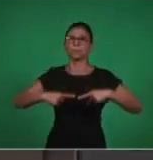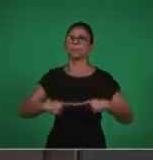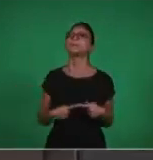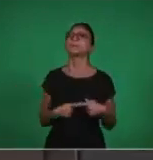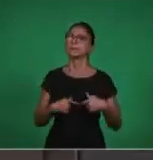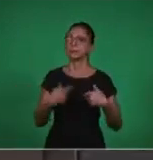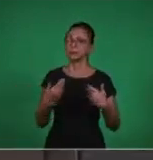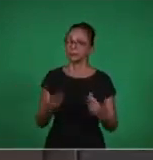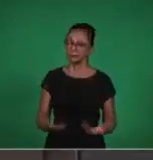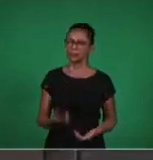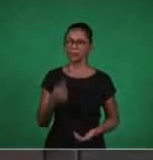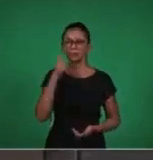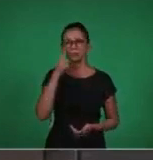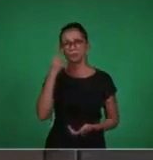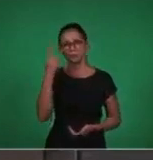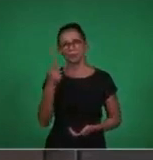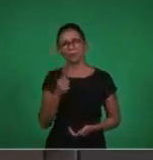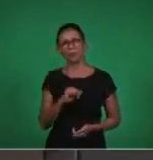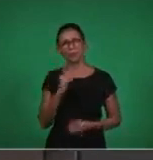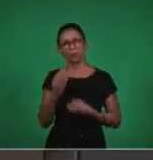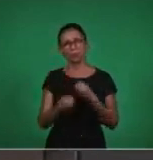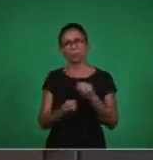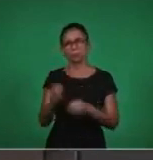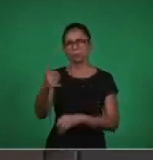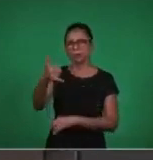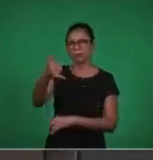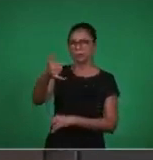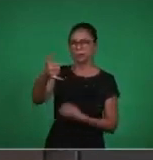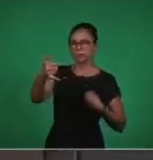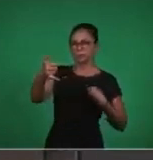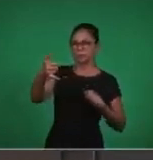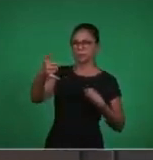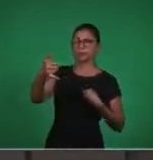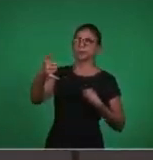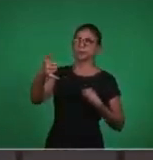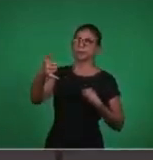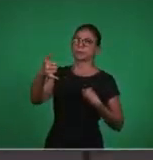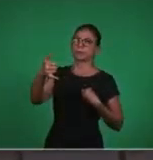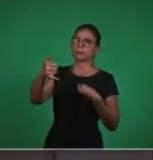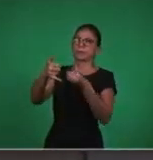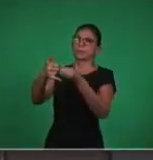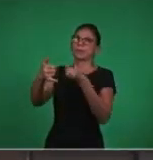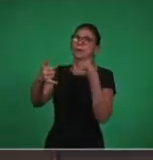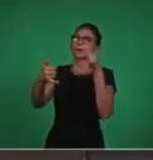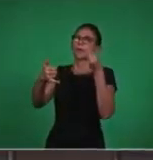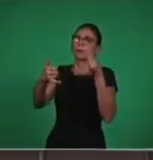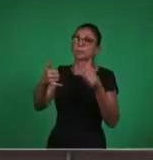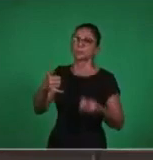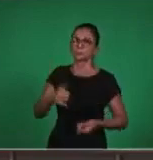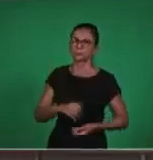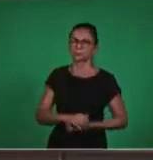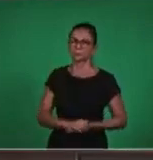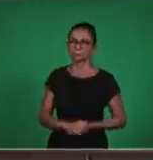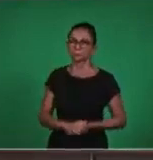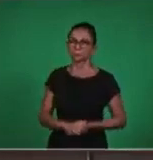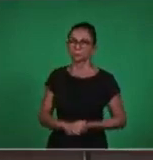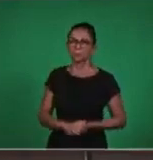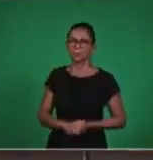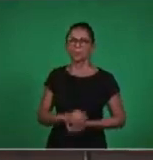o professor mostrou há poucos instantes, mostrando simplesmente aquela fita,